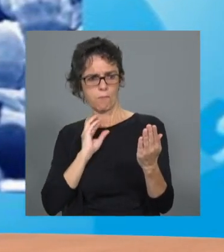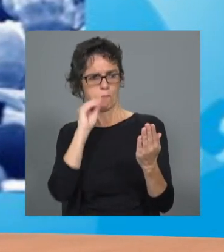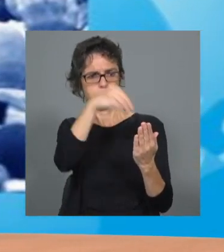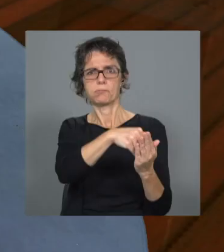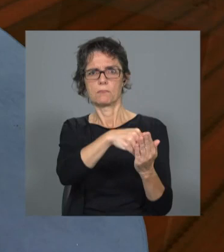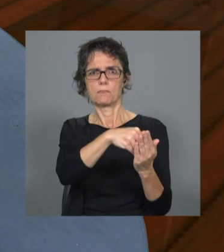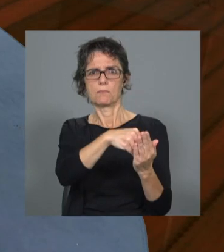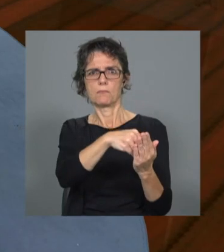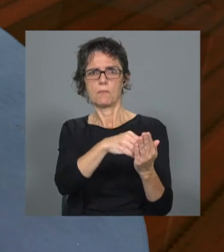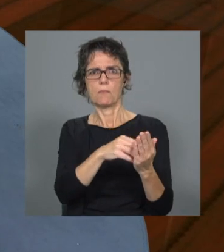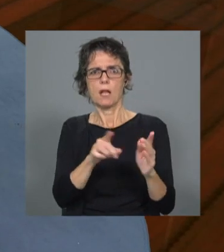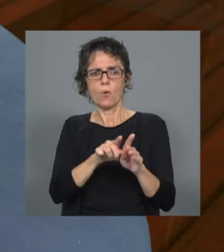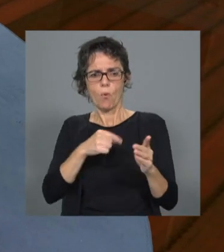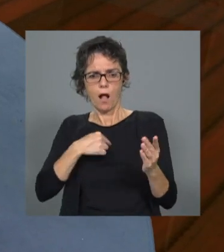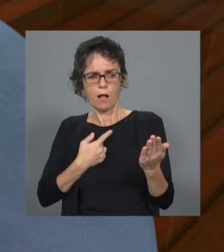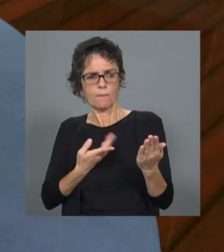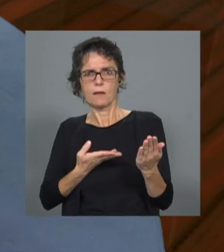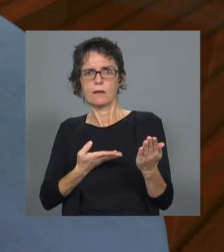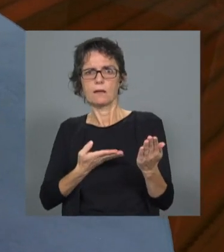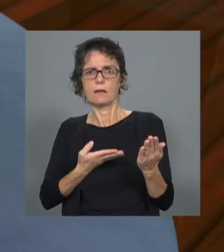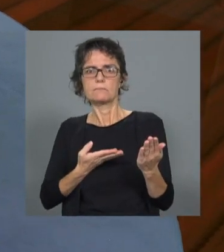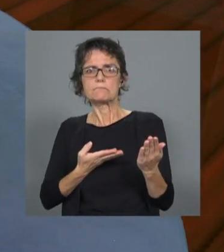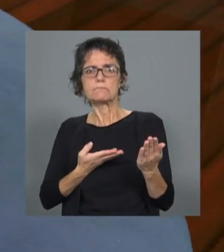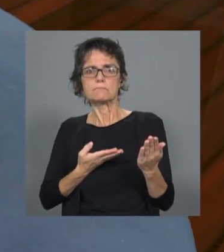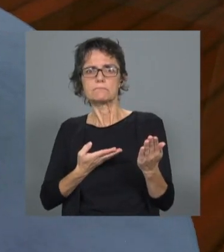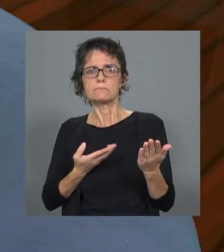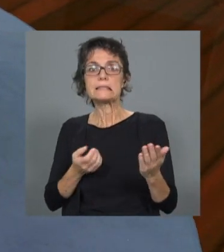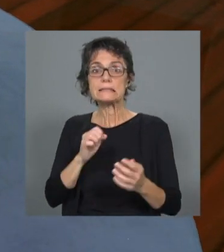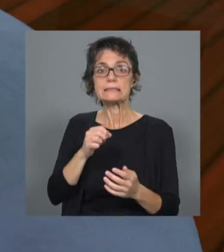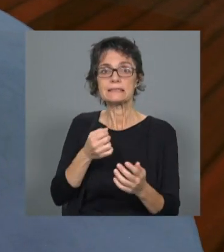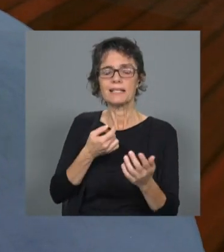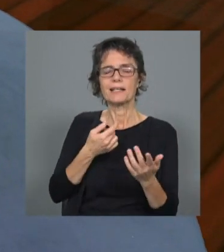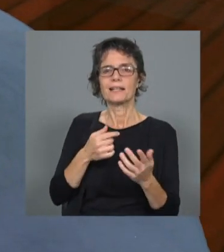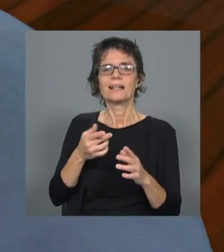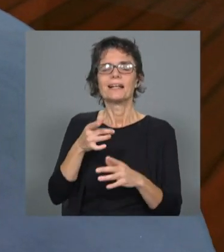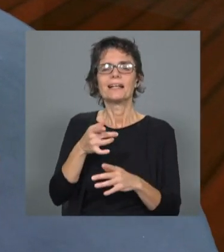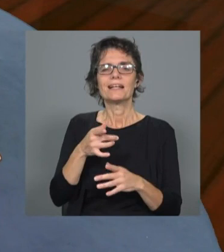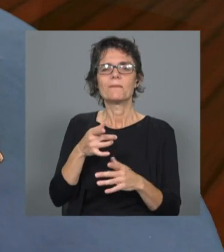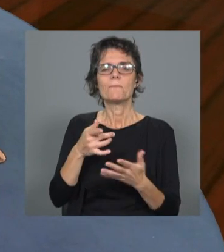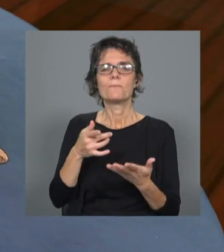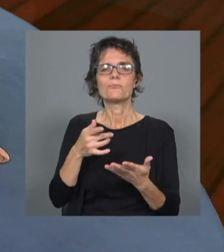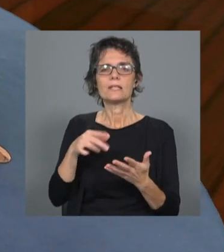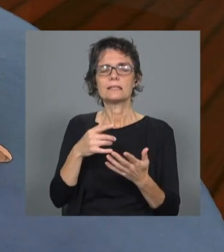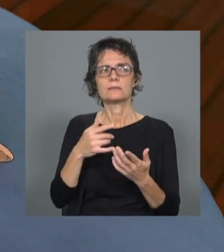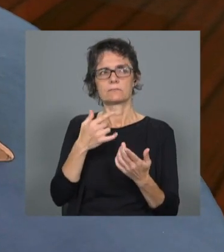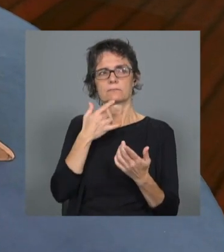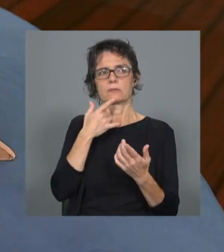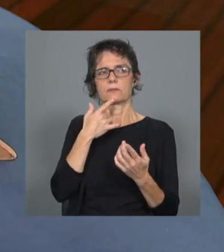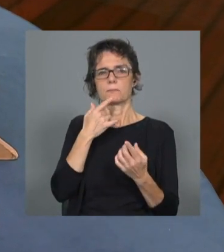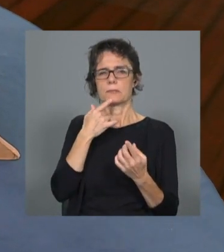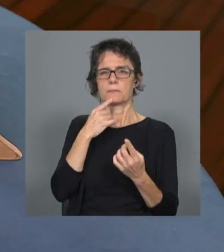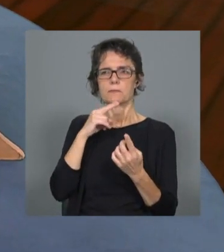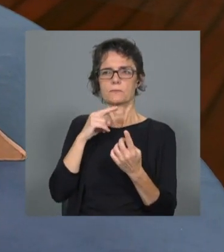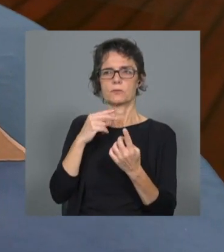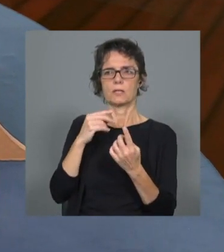nosso nome, não é? Daquela poder ser a nossa história. E isso coloca-nos em perspectiva e começamos a olhar para a saúde mental de uma